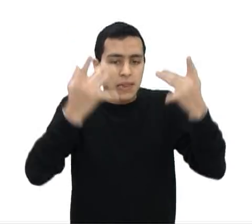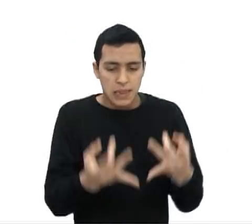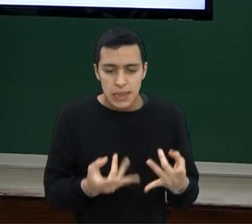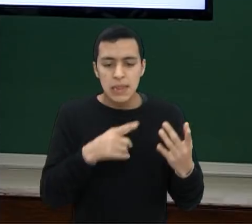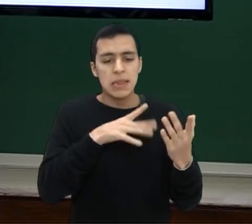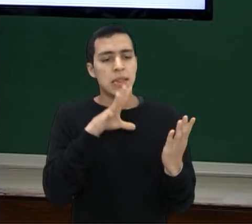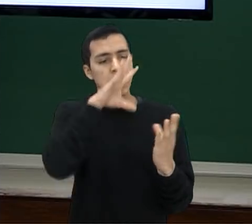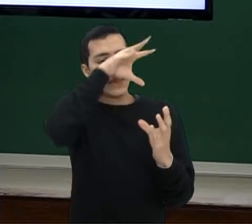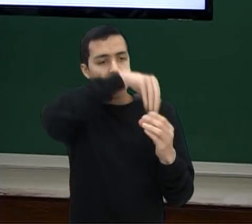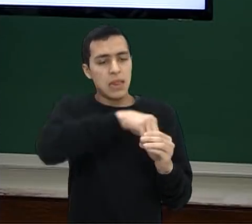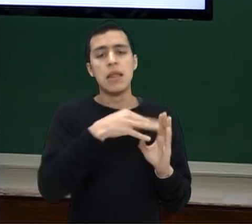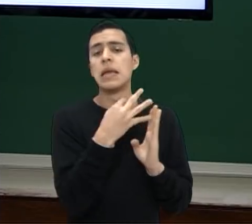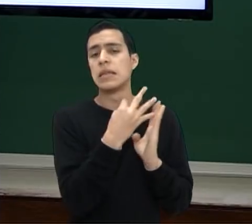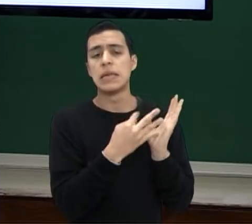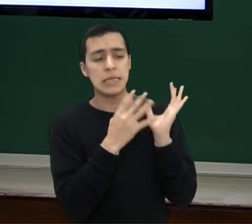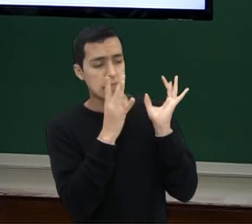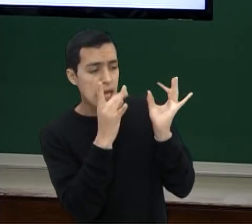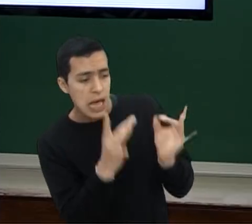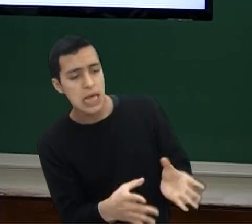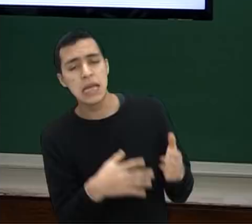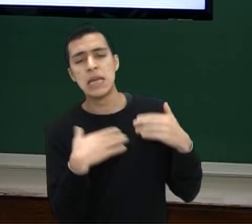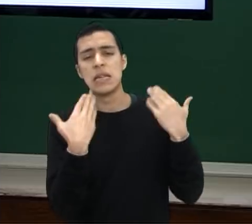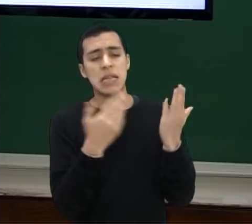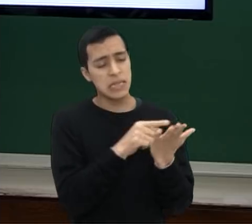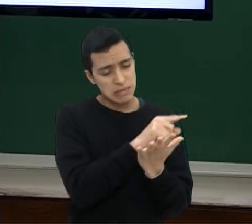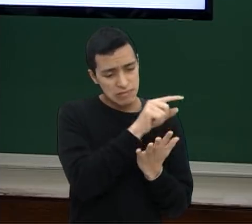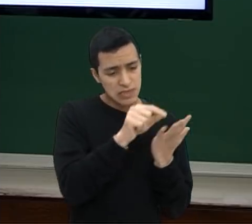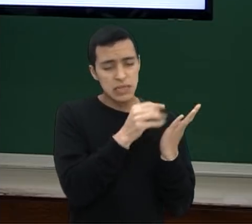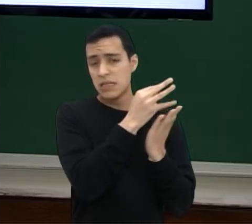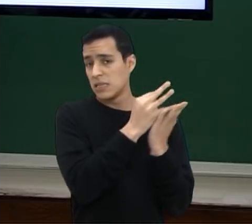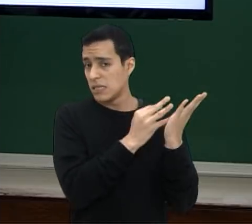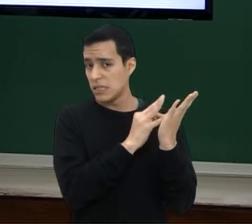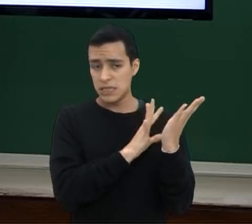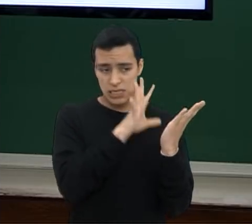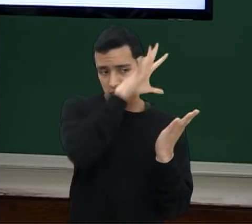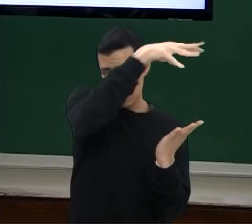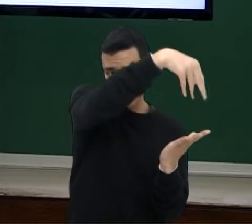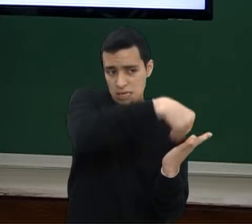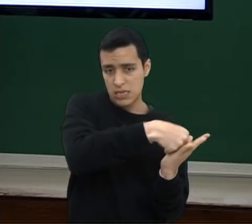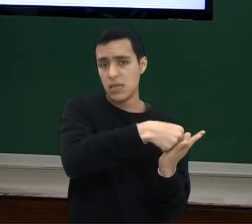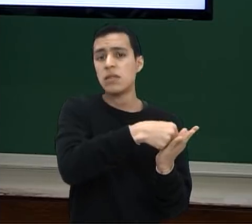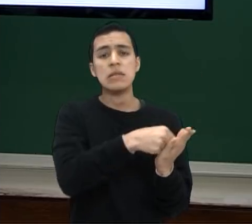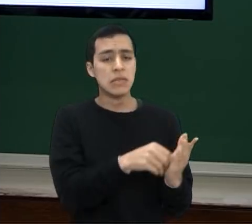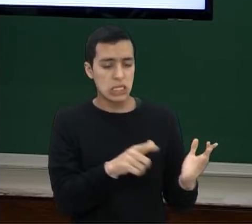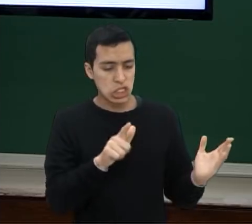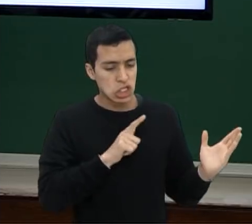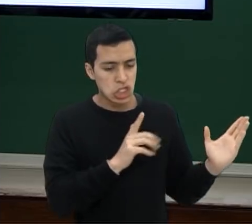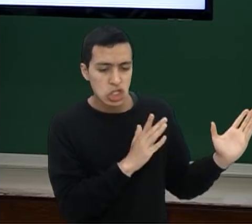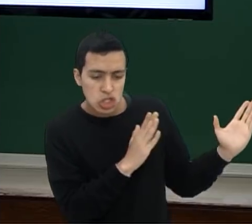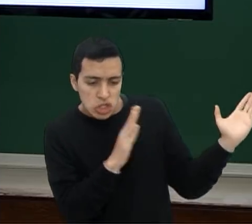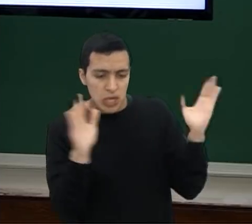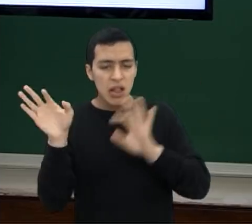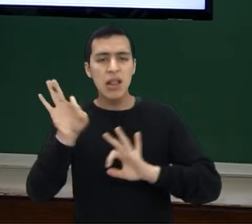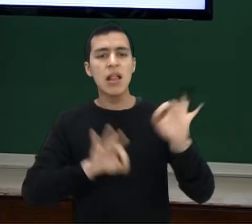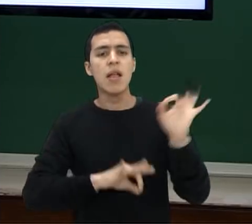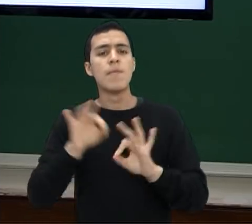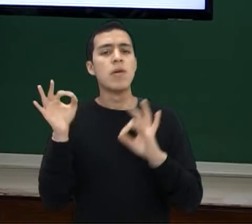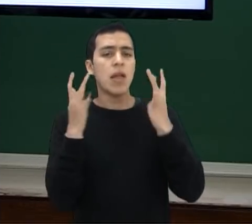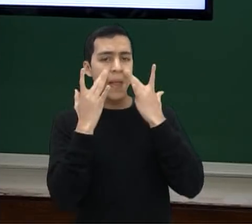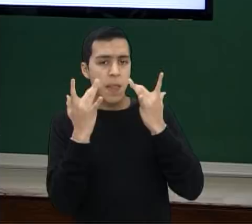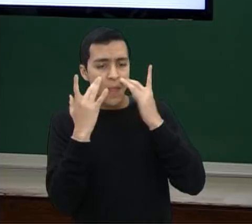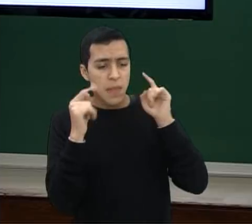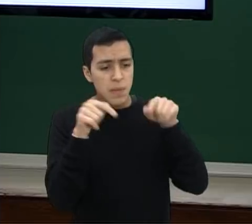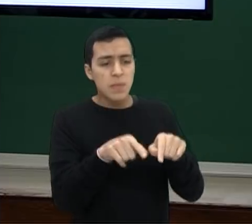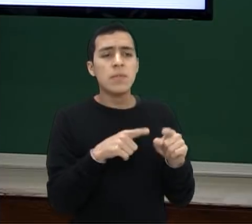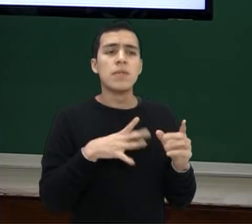com textos descritivos. E esses textos que vão compor ali toda a situação da elaboração da peça,